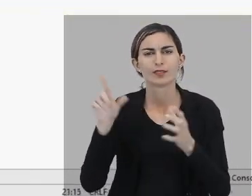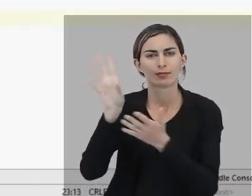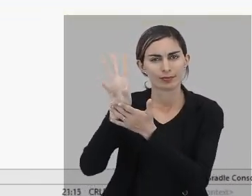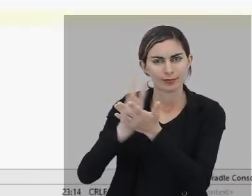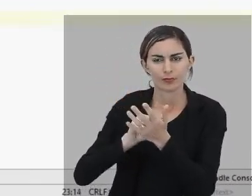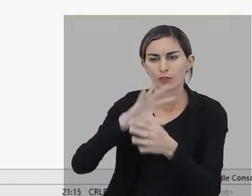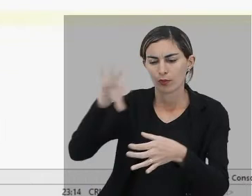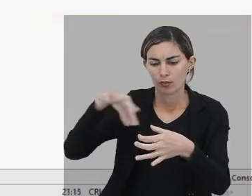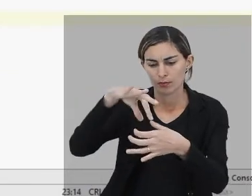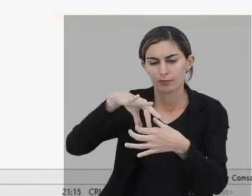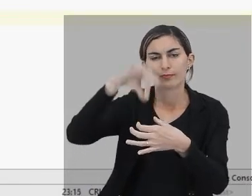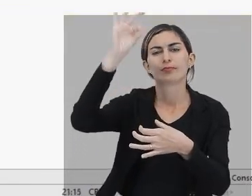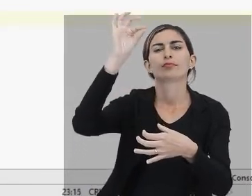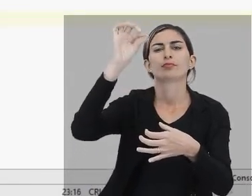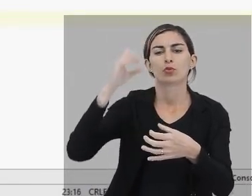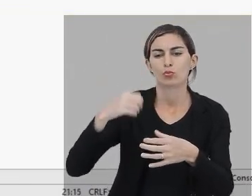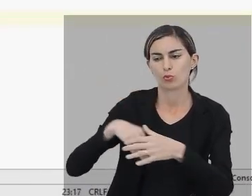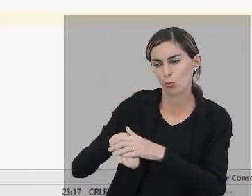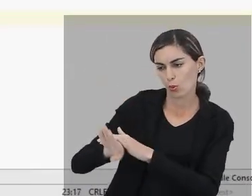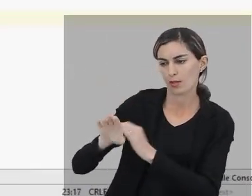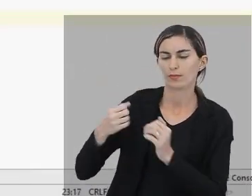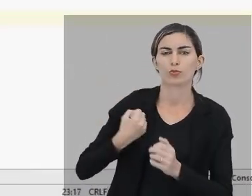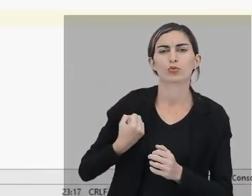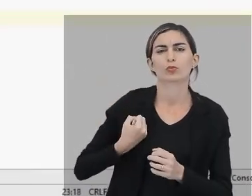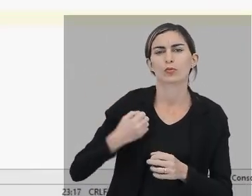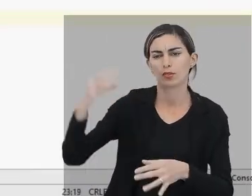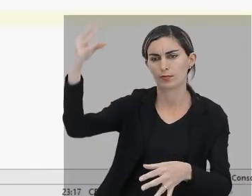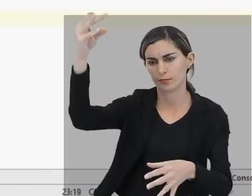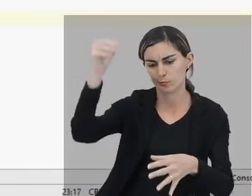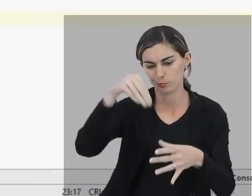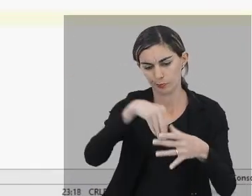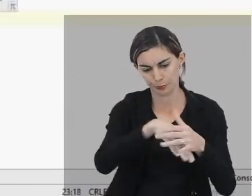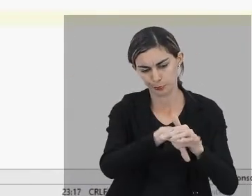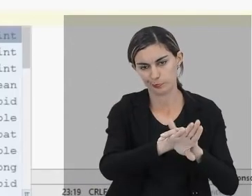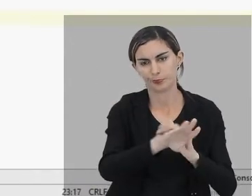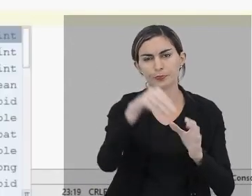vou sortear um número e guardar em x.